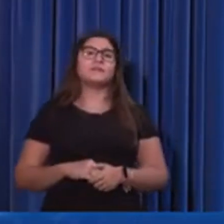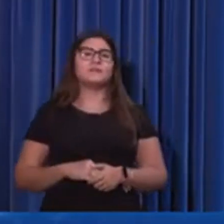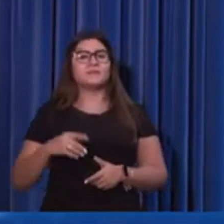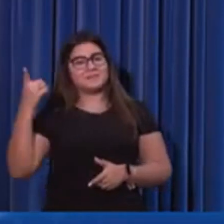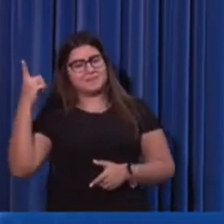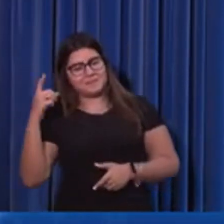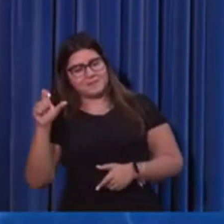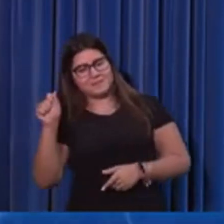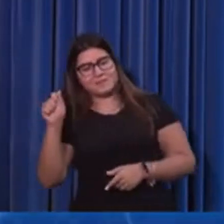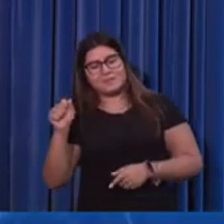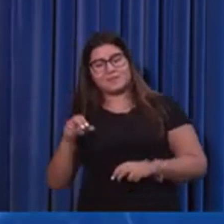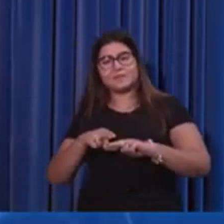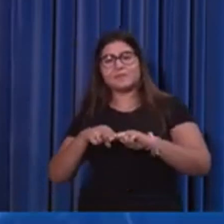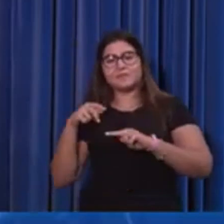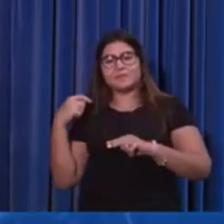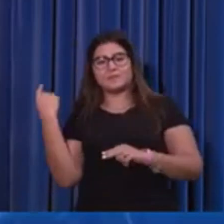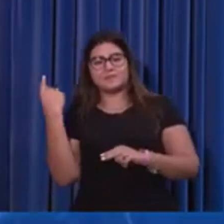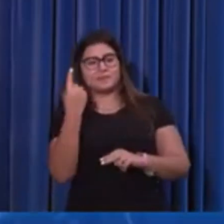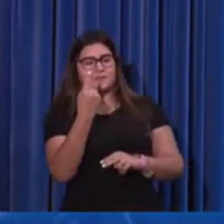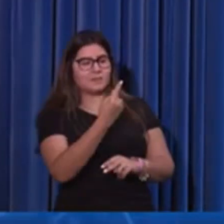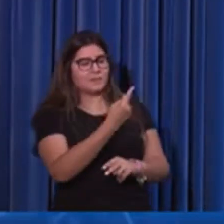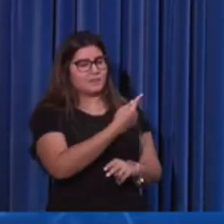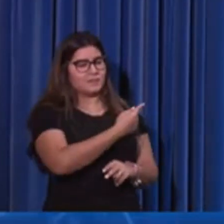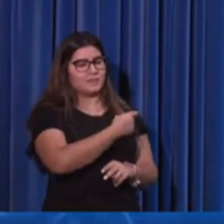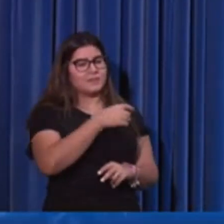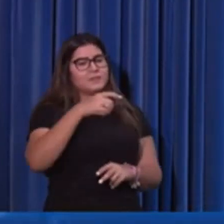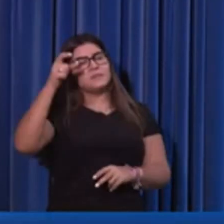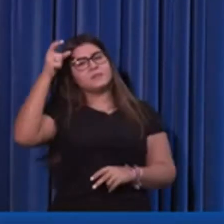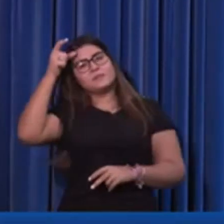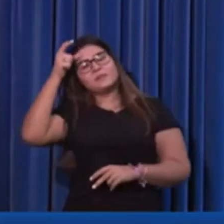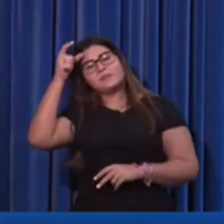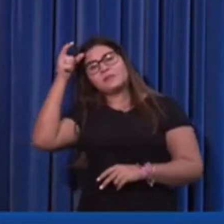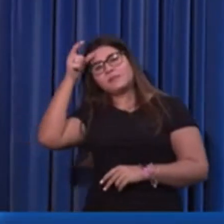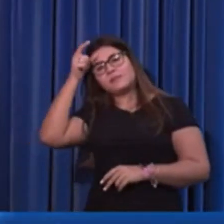que já venceu por nosso